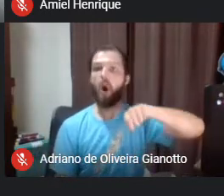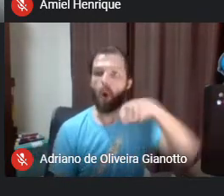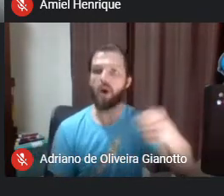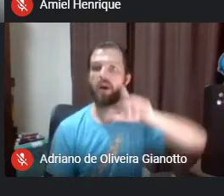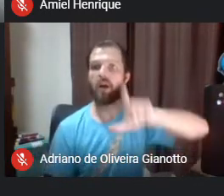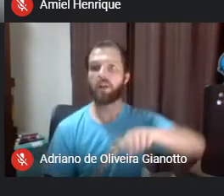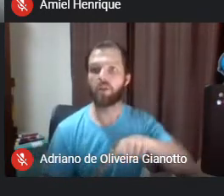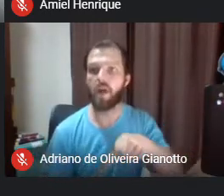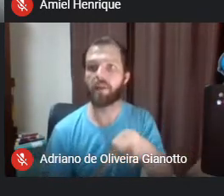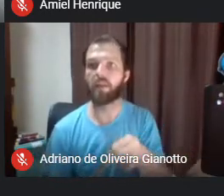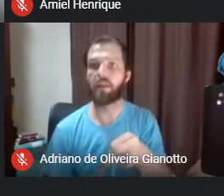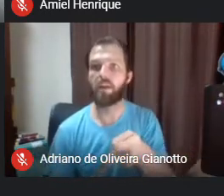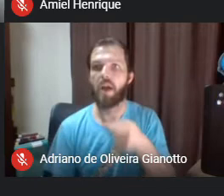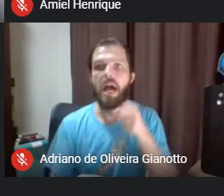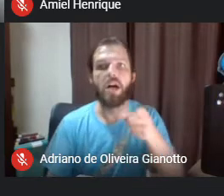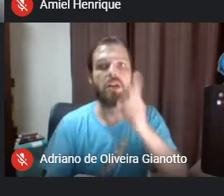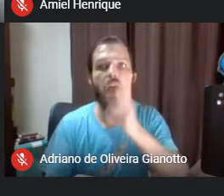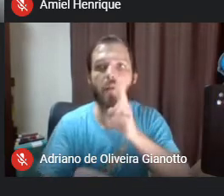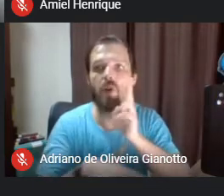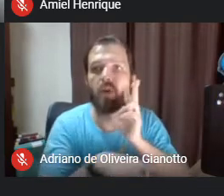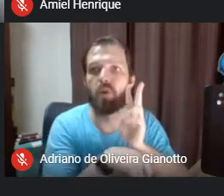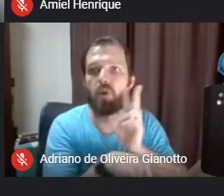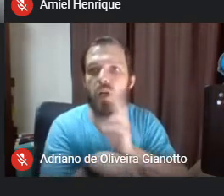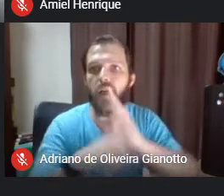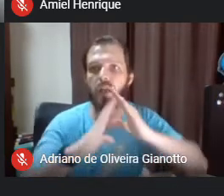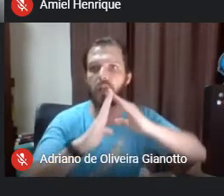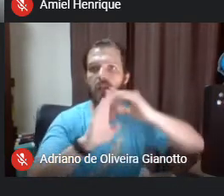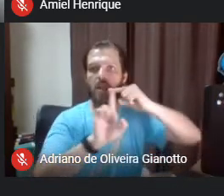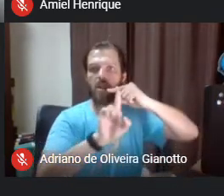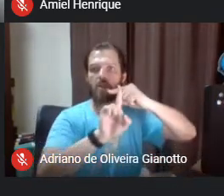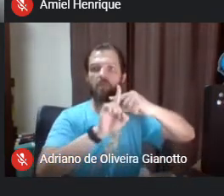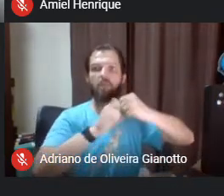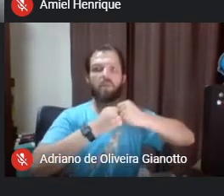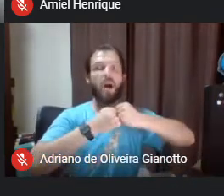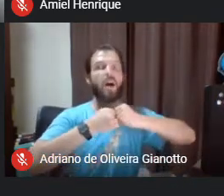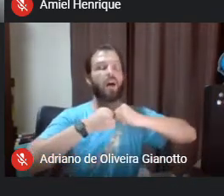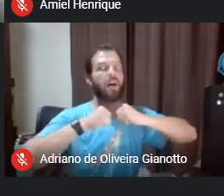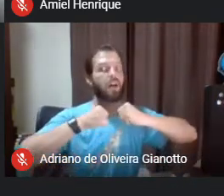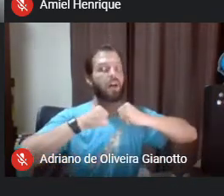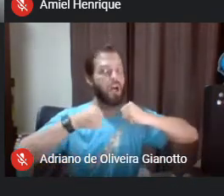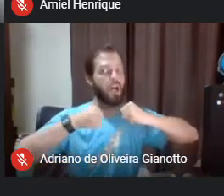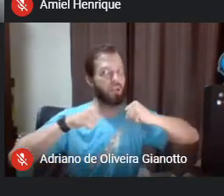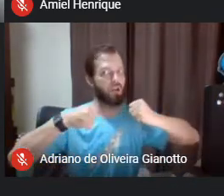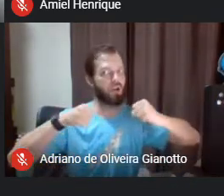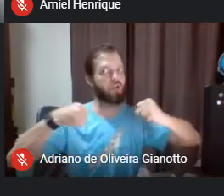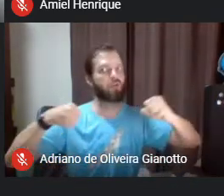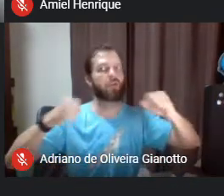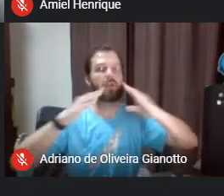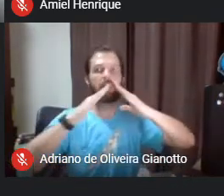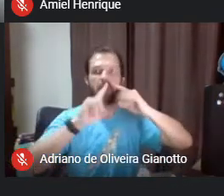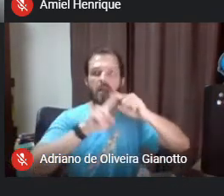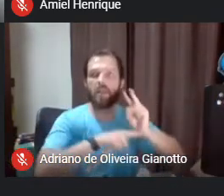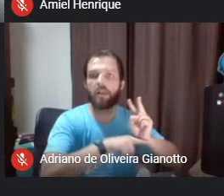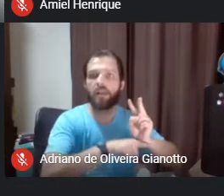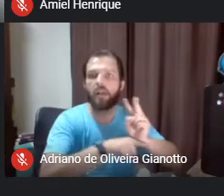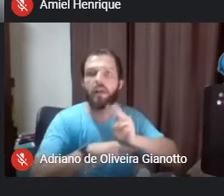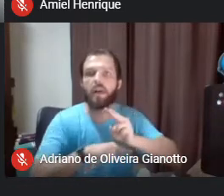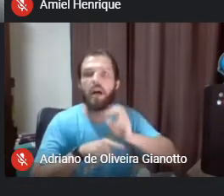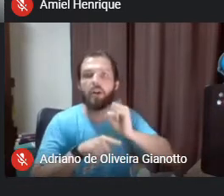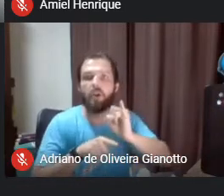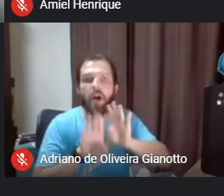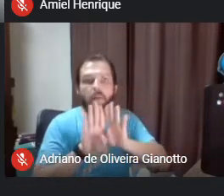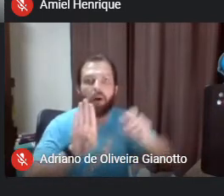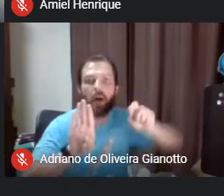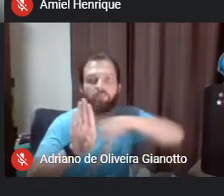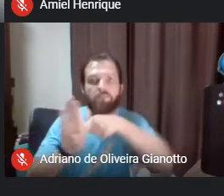andavam sempre chacoalhando ele. Por isso o sinal dele é esse, DLP. E ele cuidava, né? Uma igreja muito,